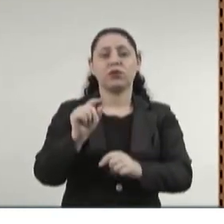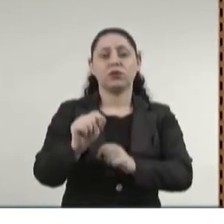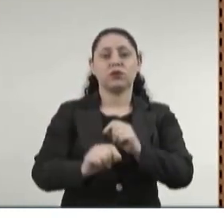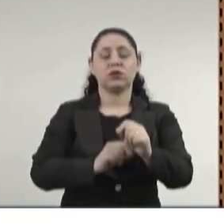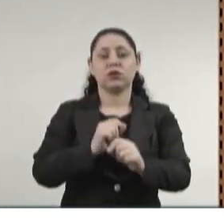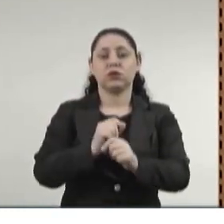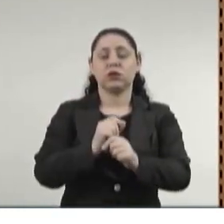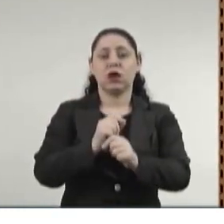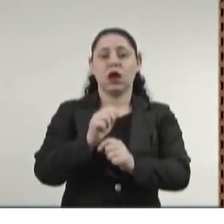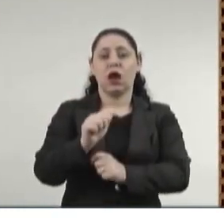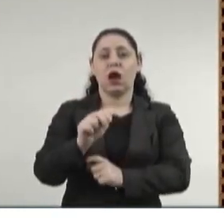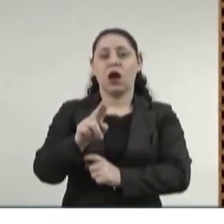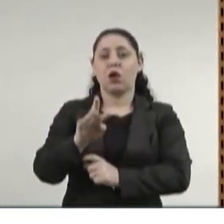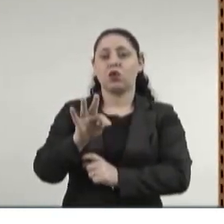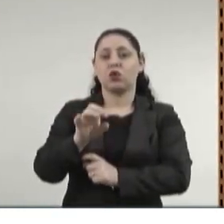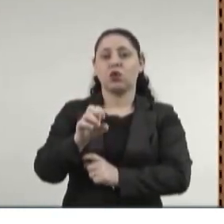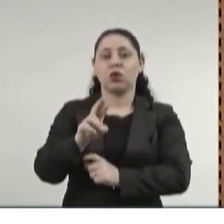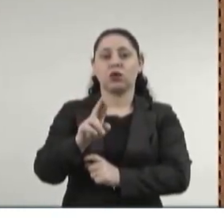pelas outorgas.